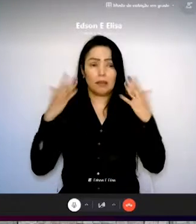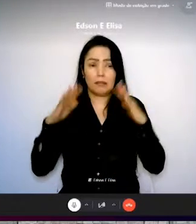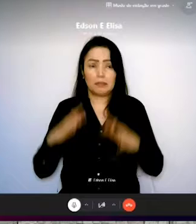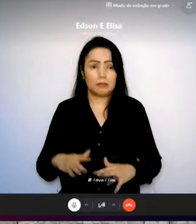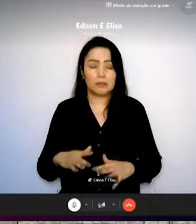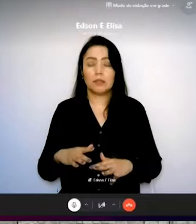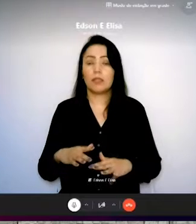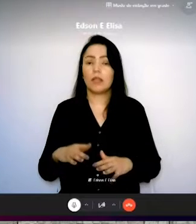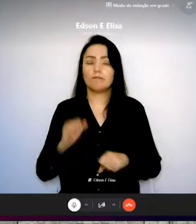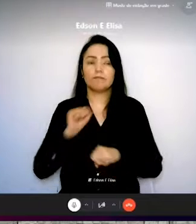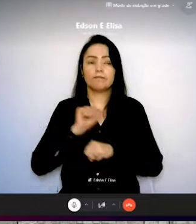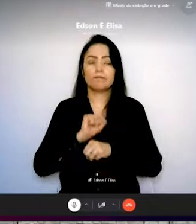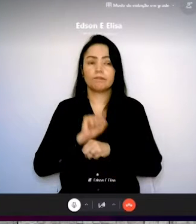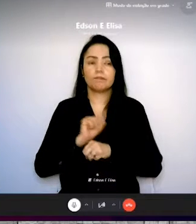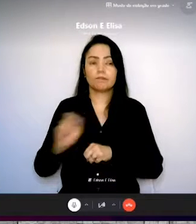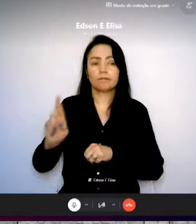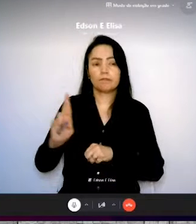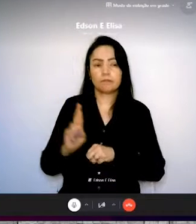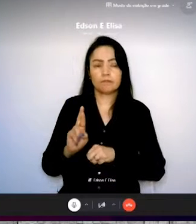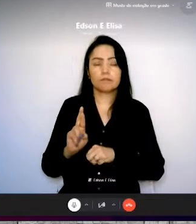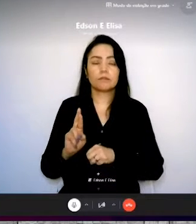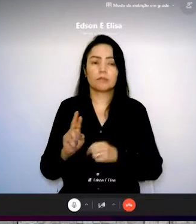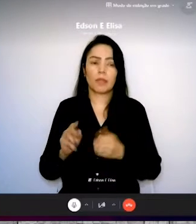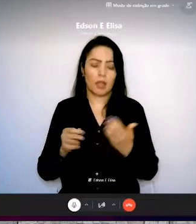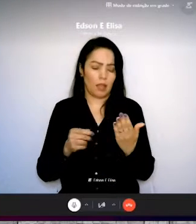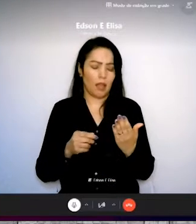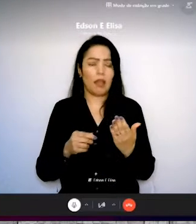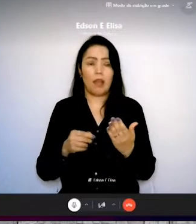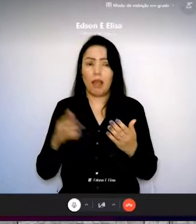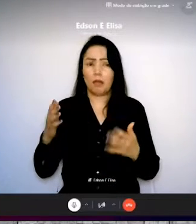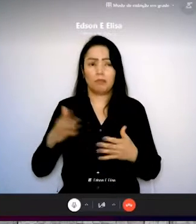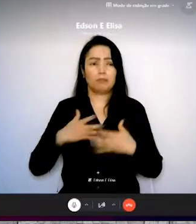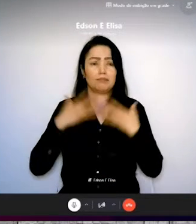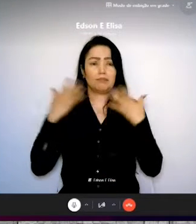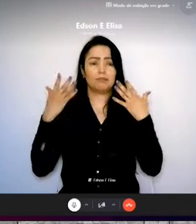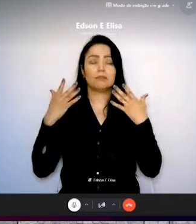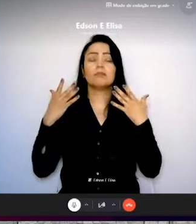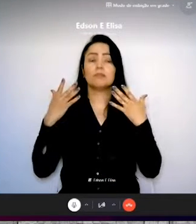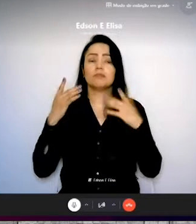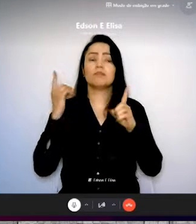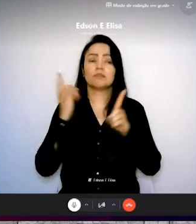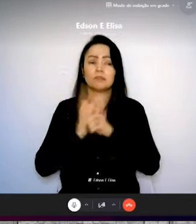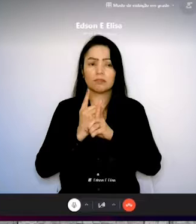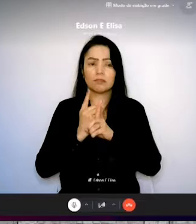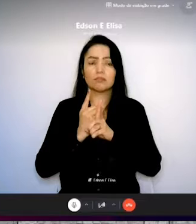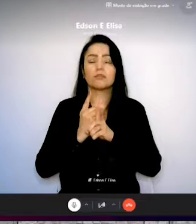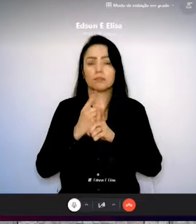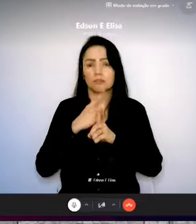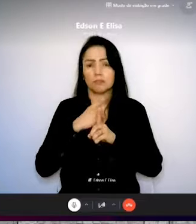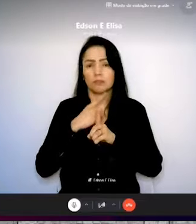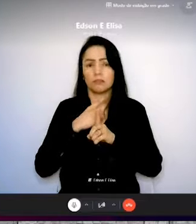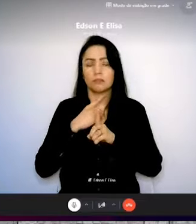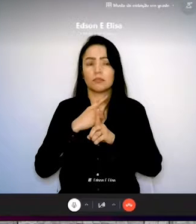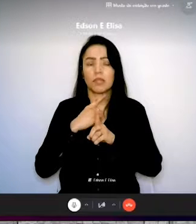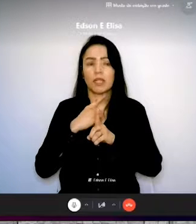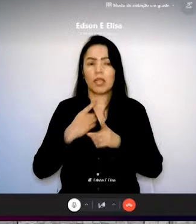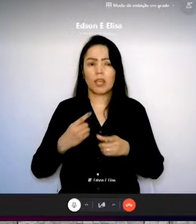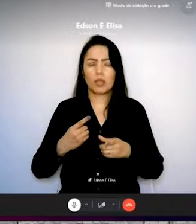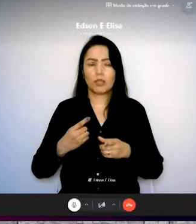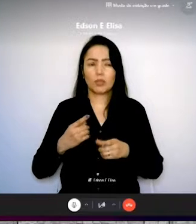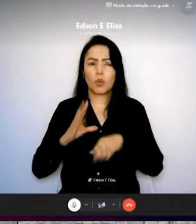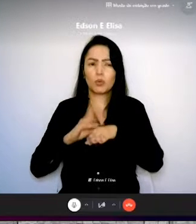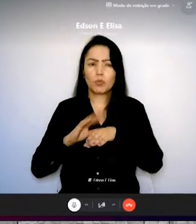projeto de lei 36 de 2021, de iniciativa do prefeito. Ele batizou de Eduardo Augusto Ferreira de